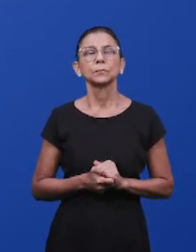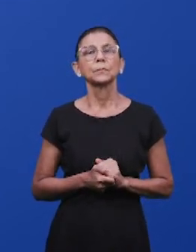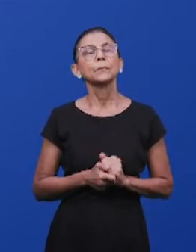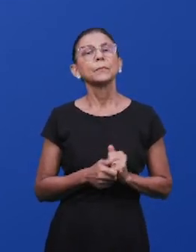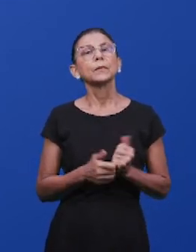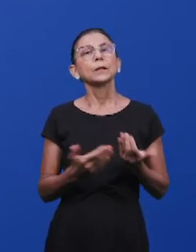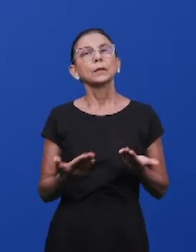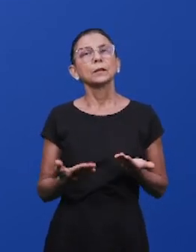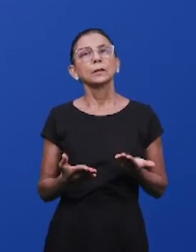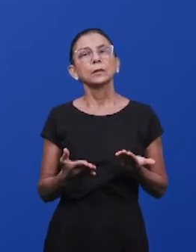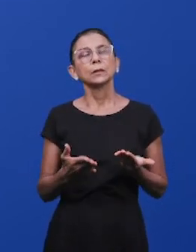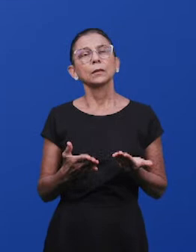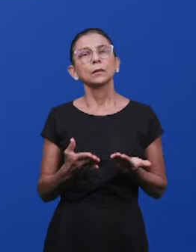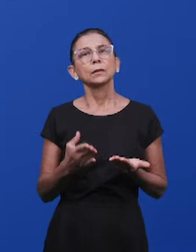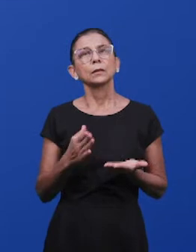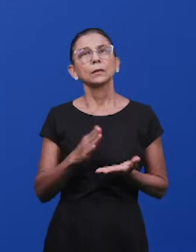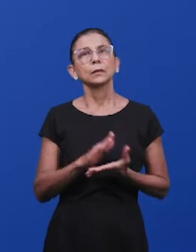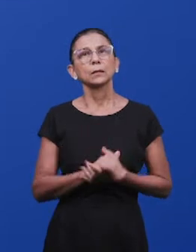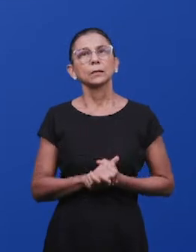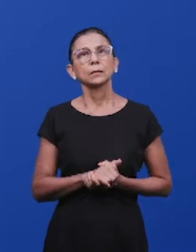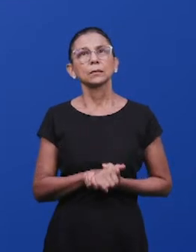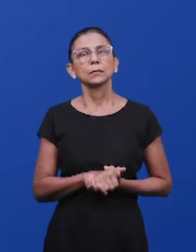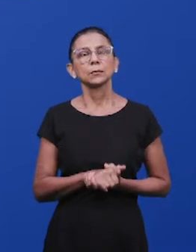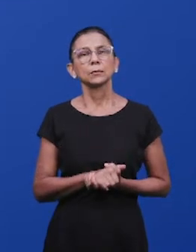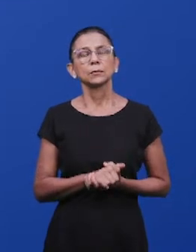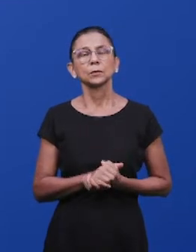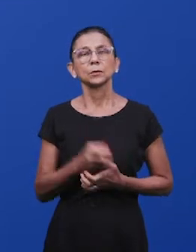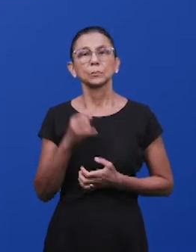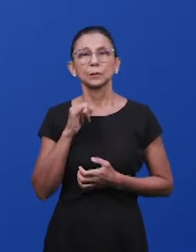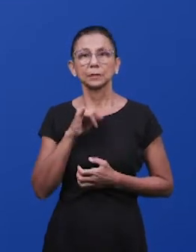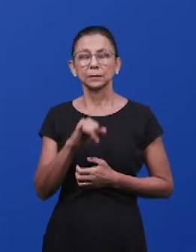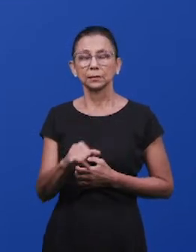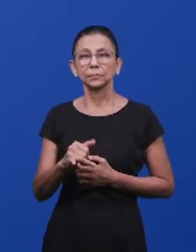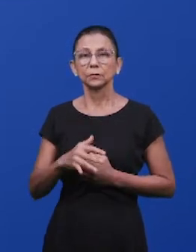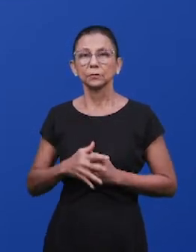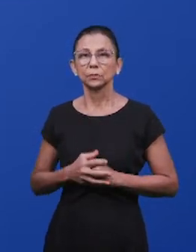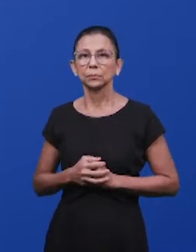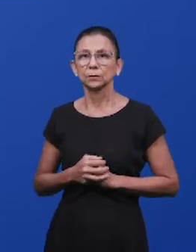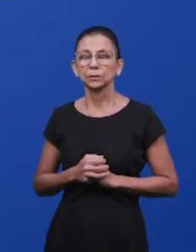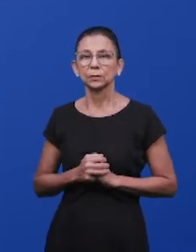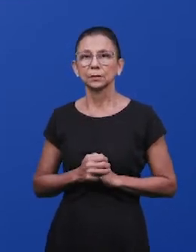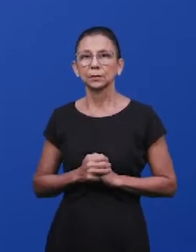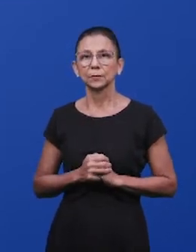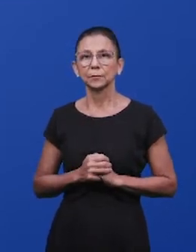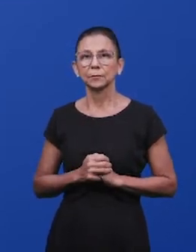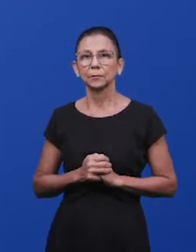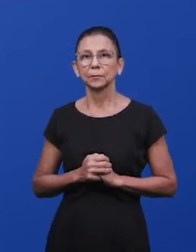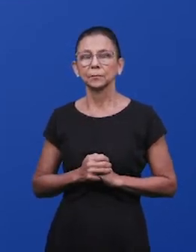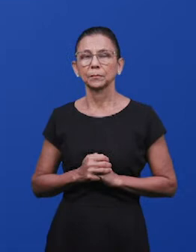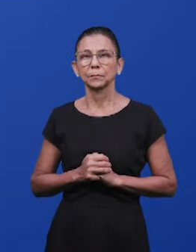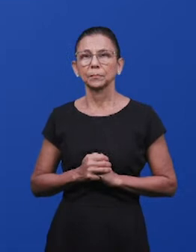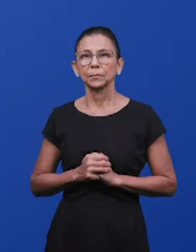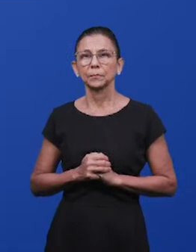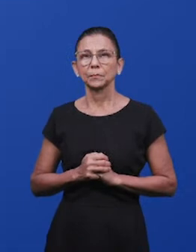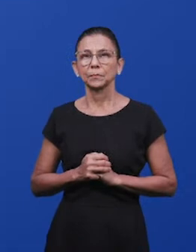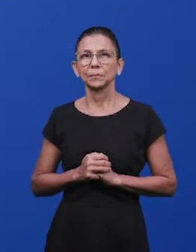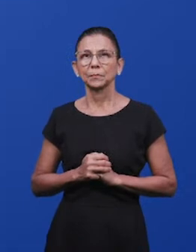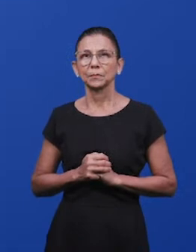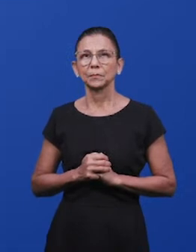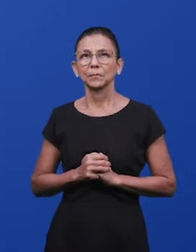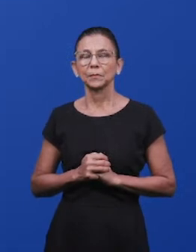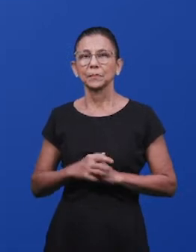fala: "Se fiel até a morte, dar-te-ei a coroa da vida". Amém. A paz do Paz Senhor do Jesus. Senhor.